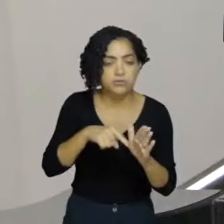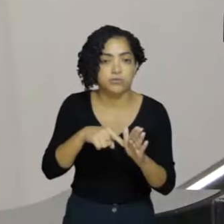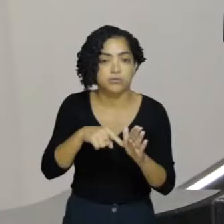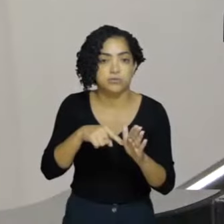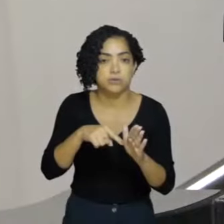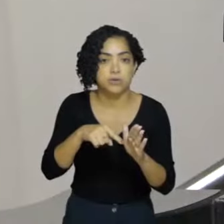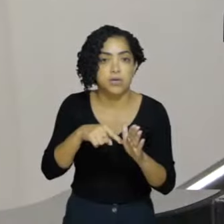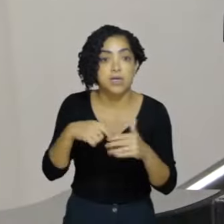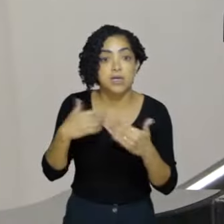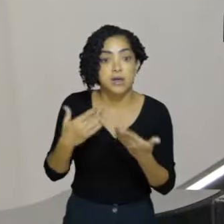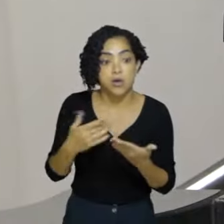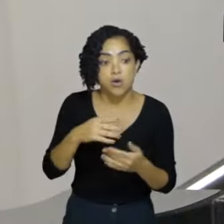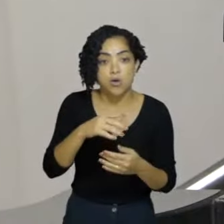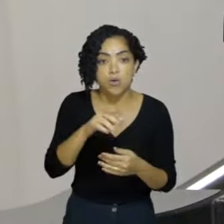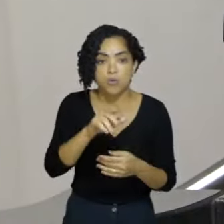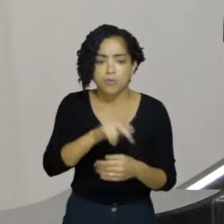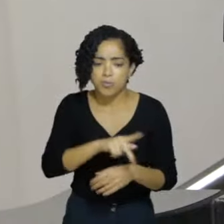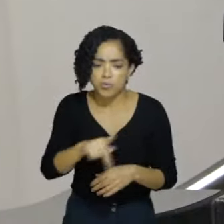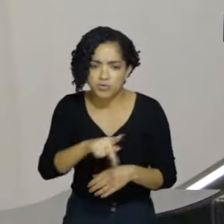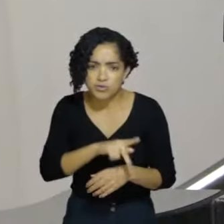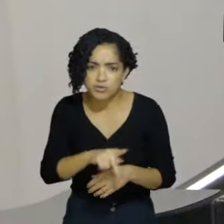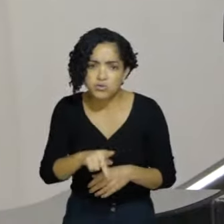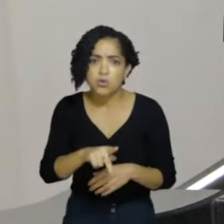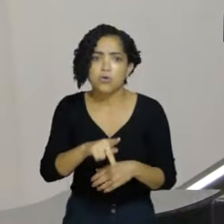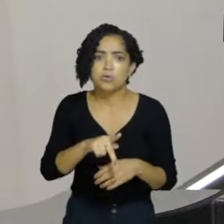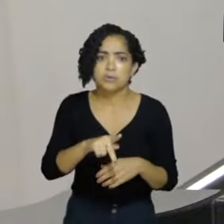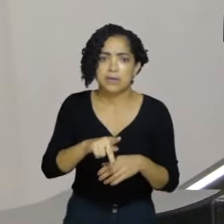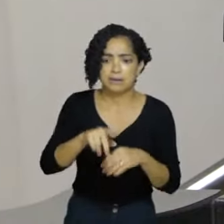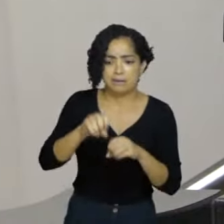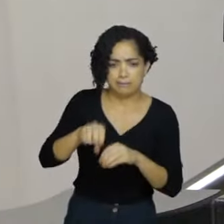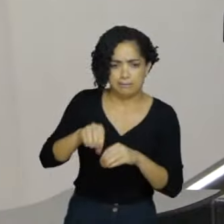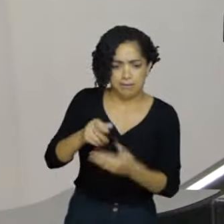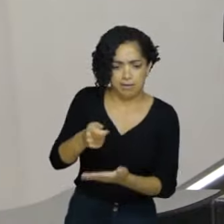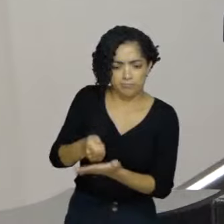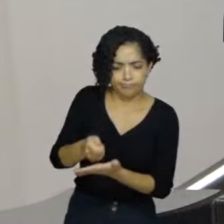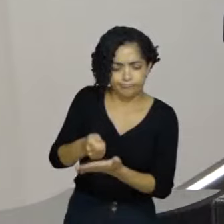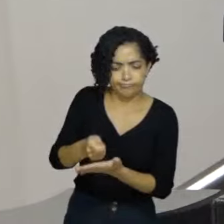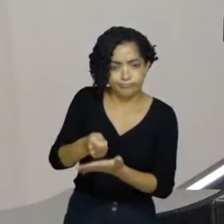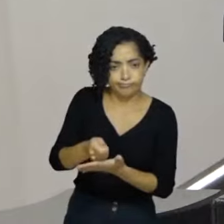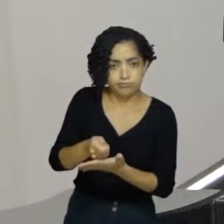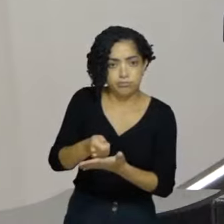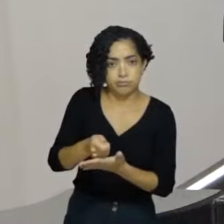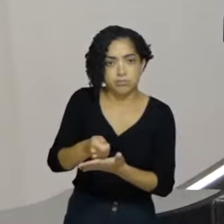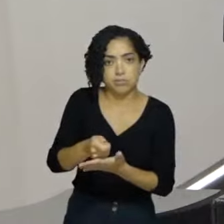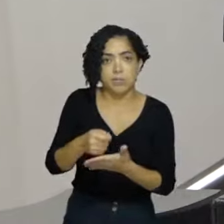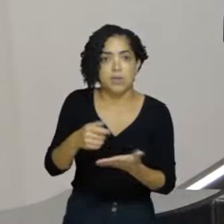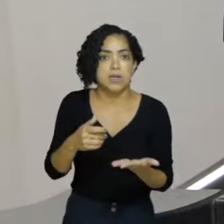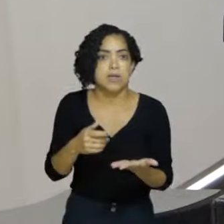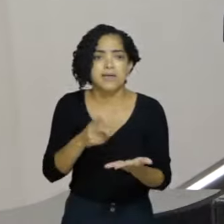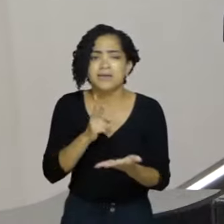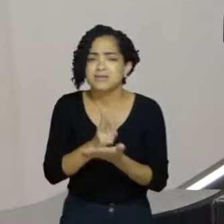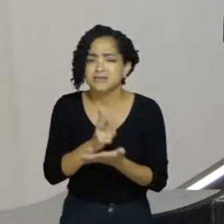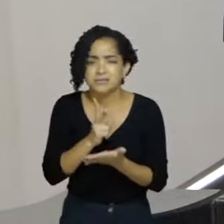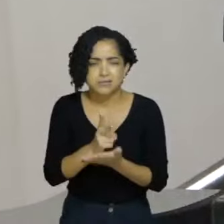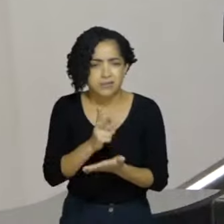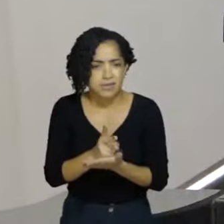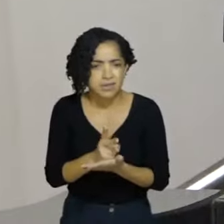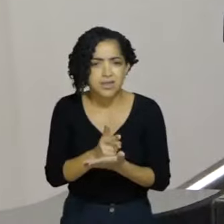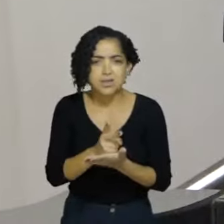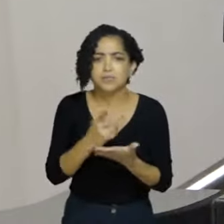disse. Um professor militante, doutrinador, ele nunca é réu primário. Ele sempre está